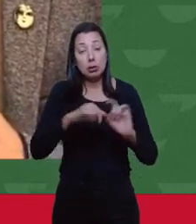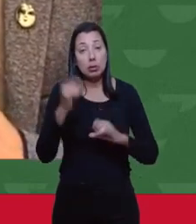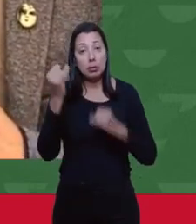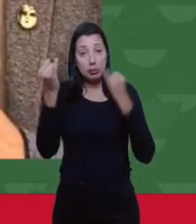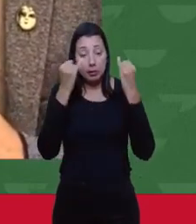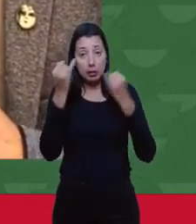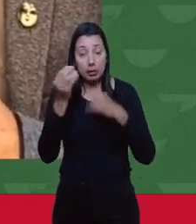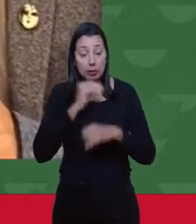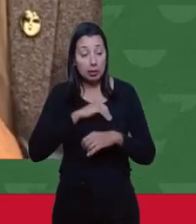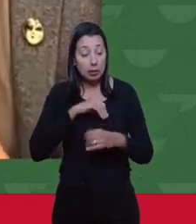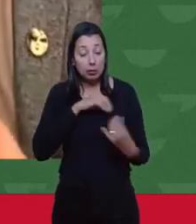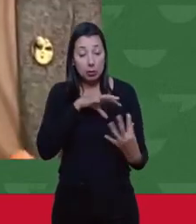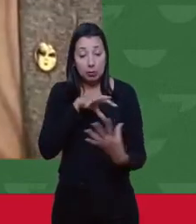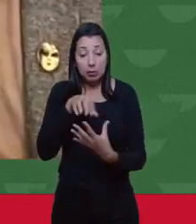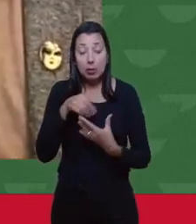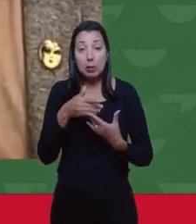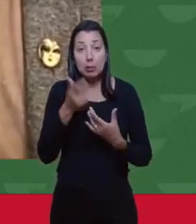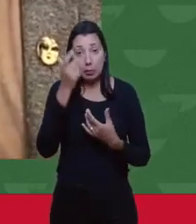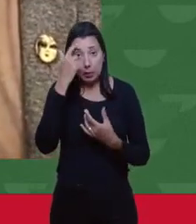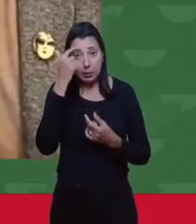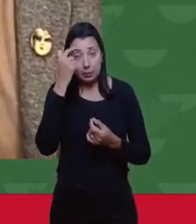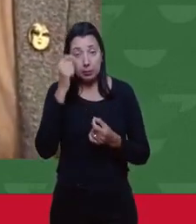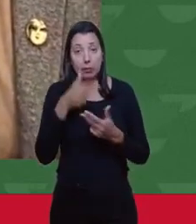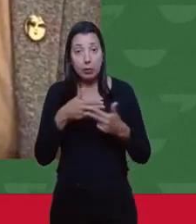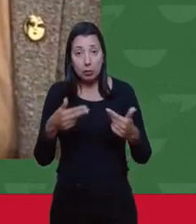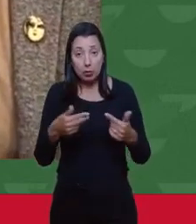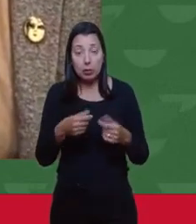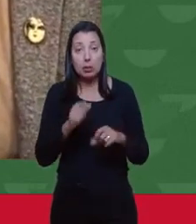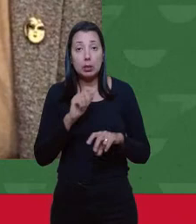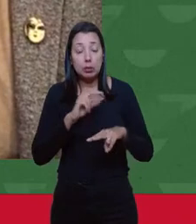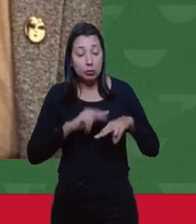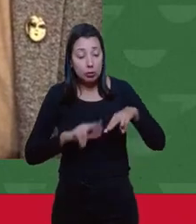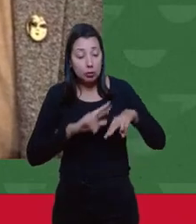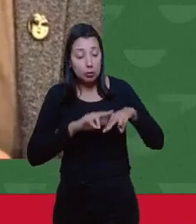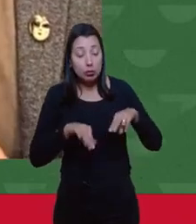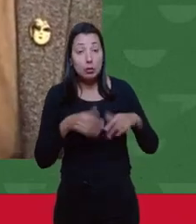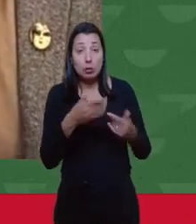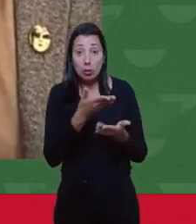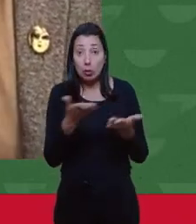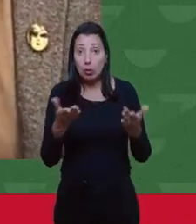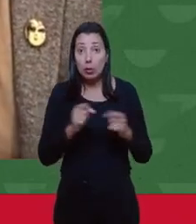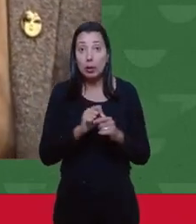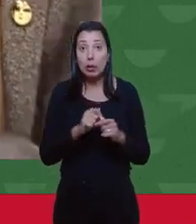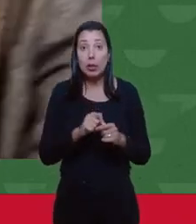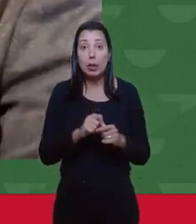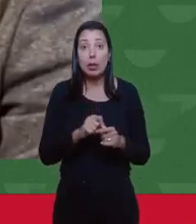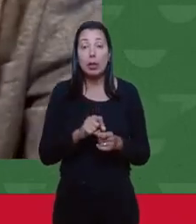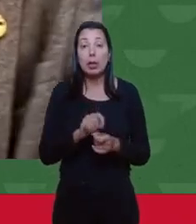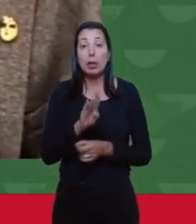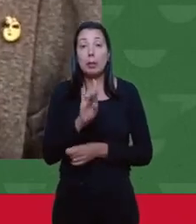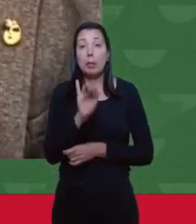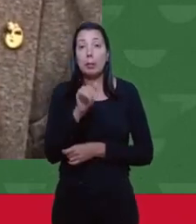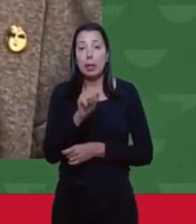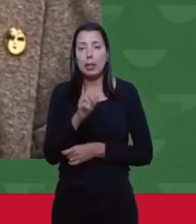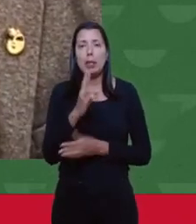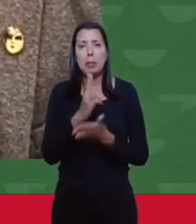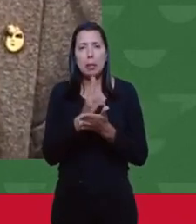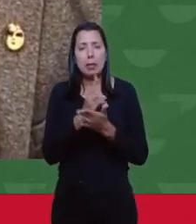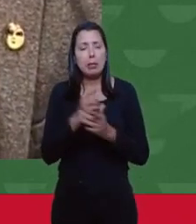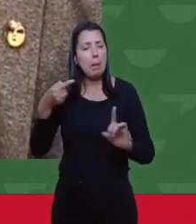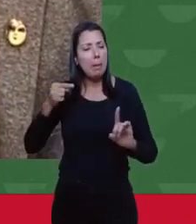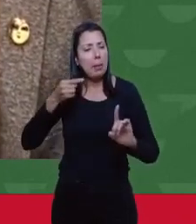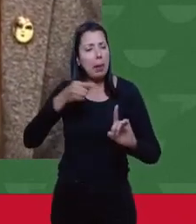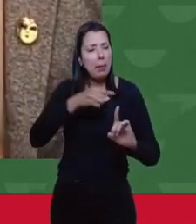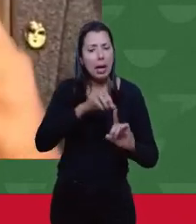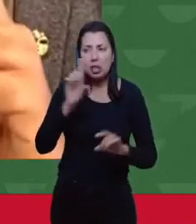renda básica universal e sem pensar nas questões de sexualidade e gênero. Ou seja, Biden, com todo ataque da extrema-direita